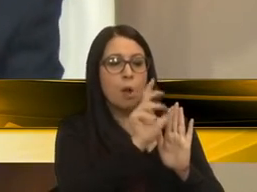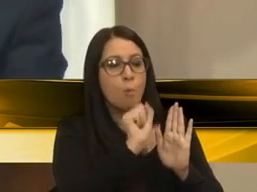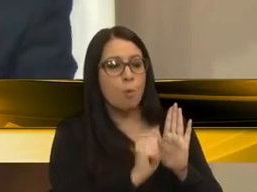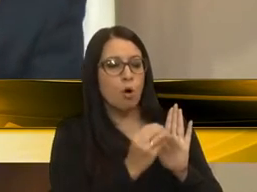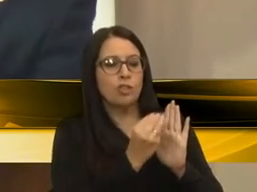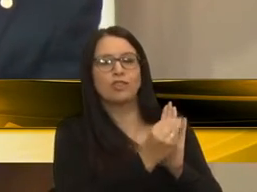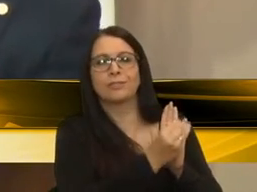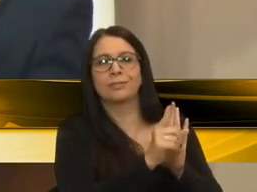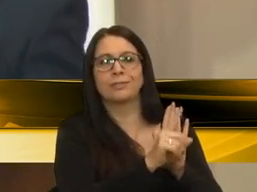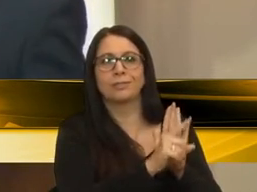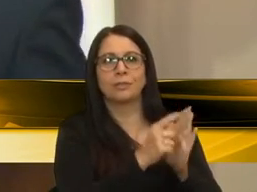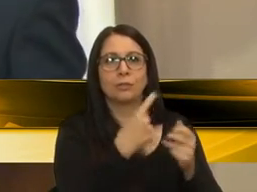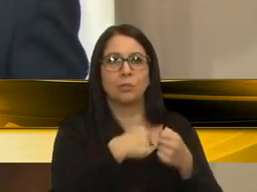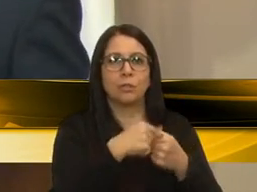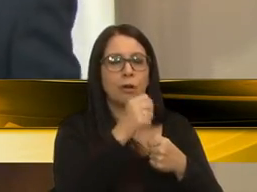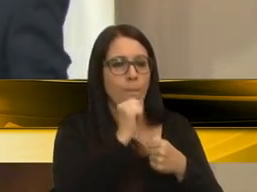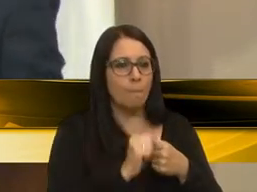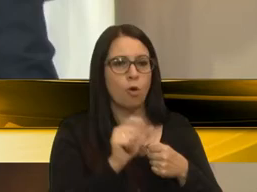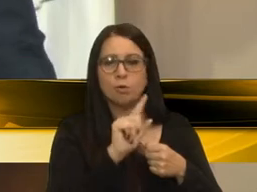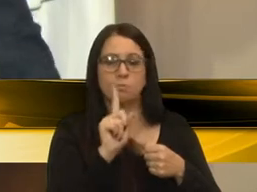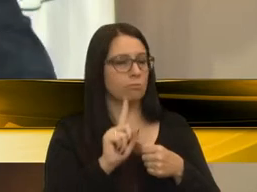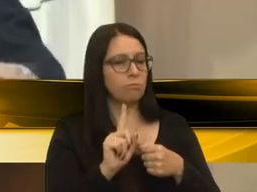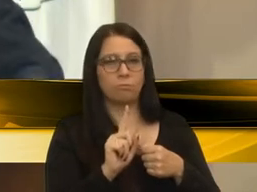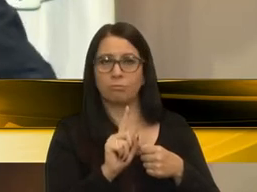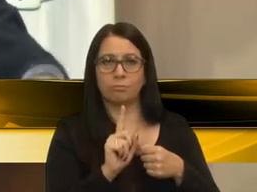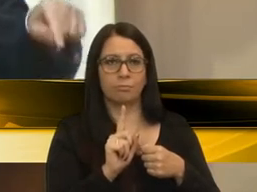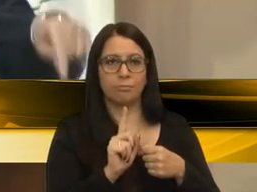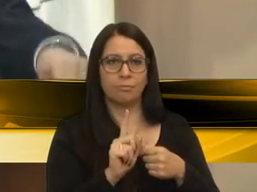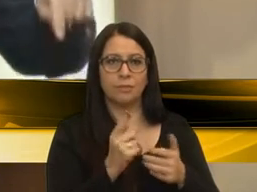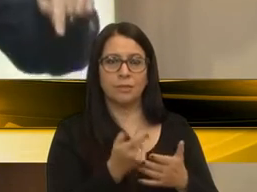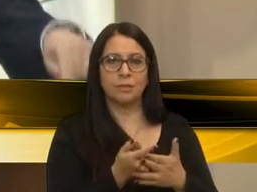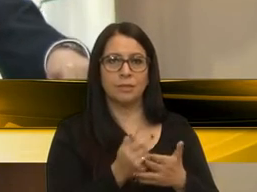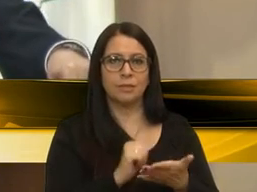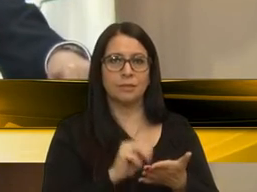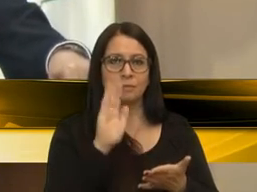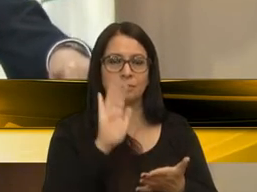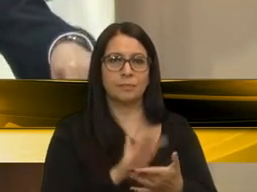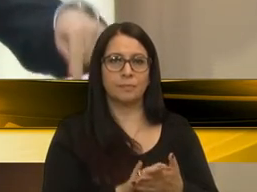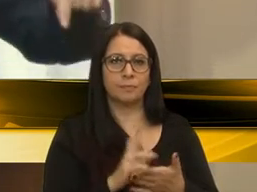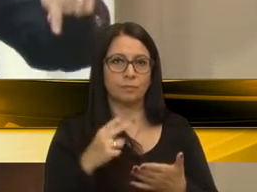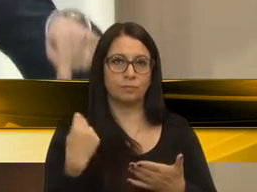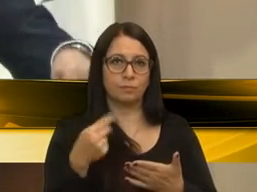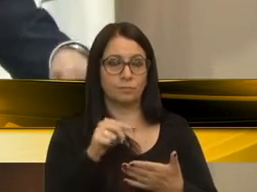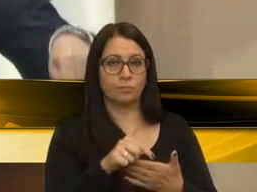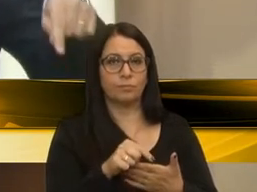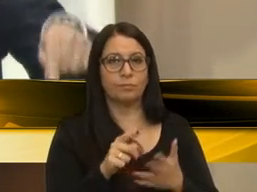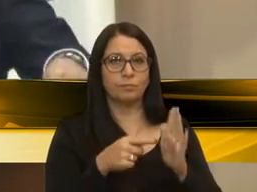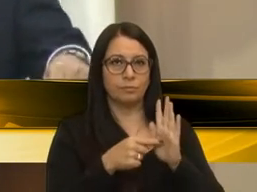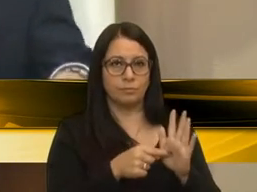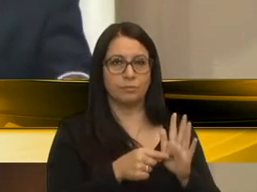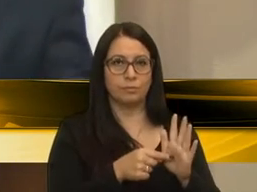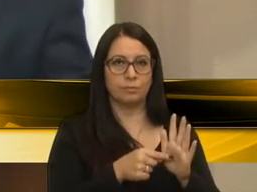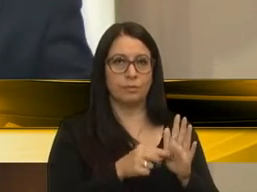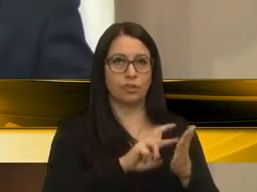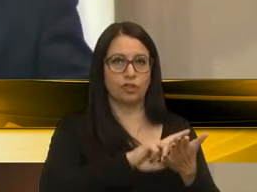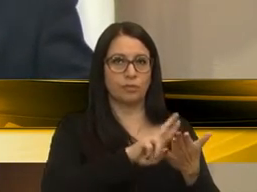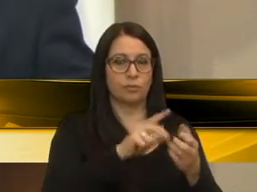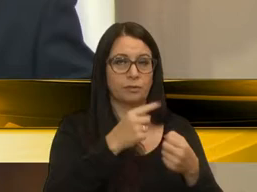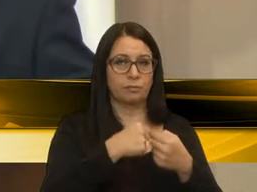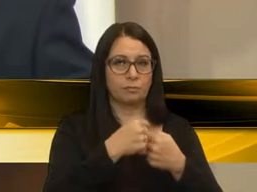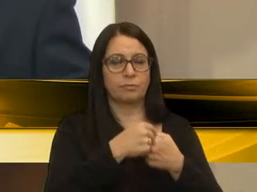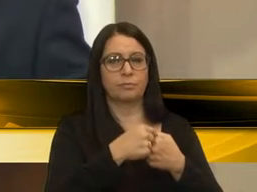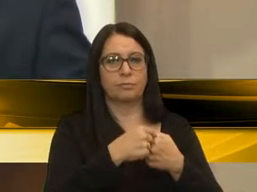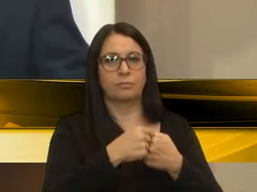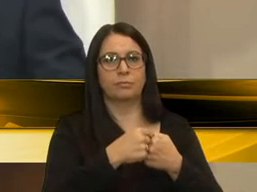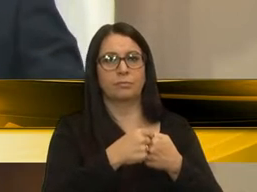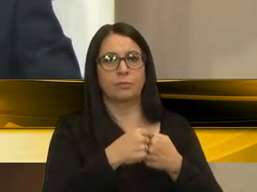escrito isso. O município não pode fazer. Não, tanto é que nós aqui colocamos que vários